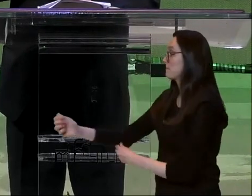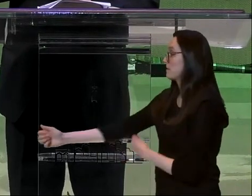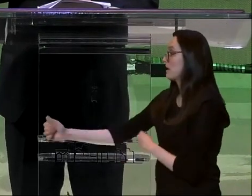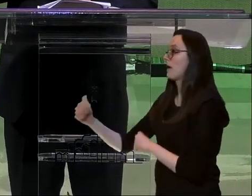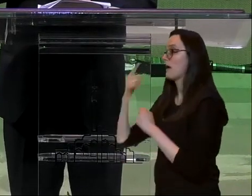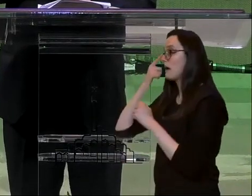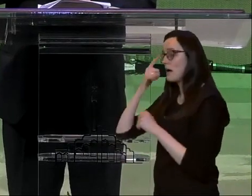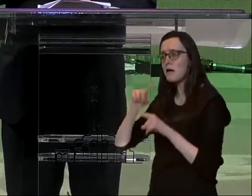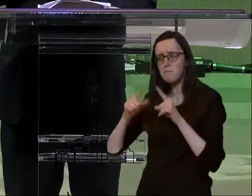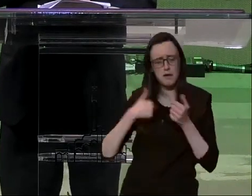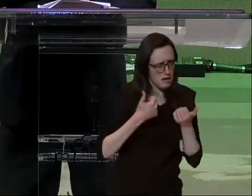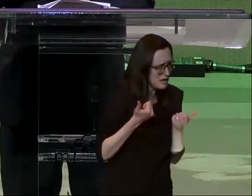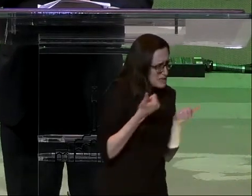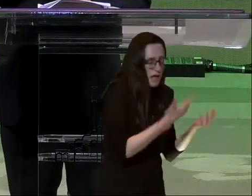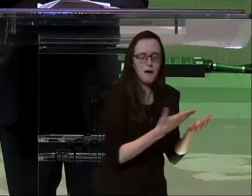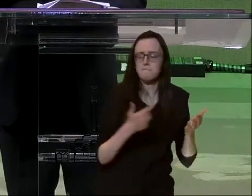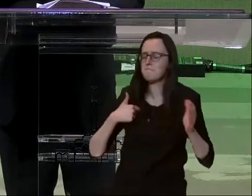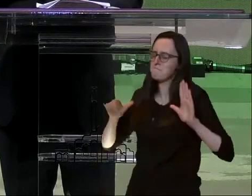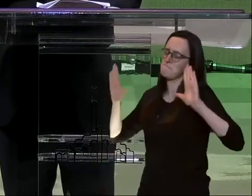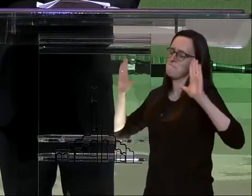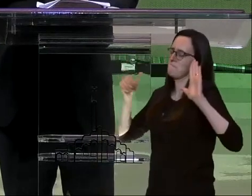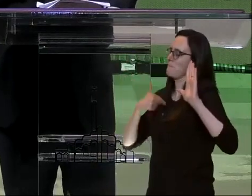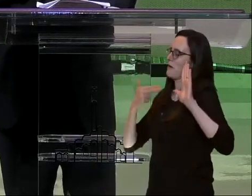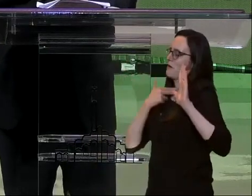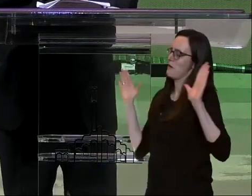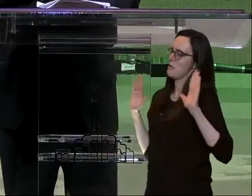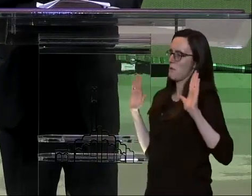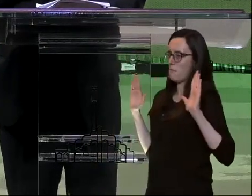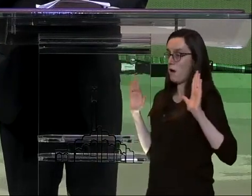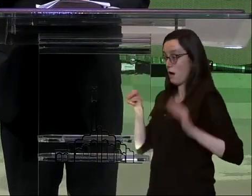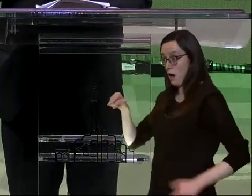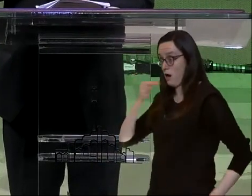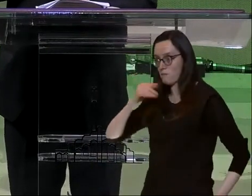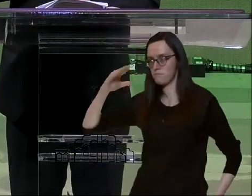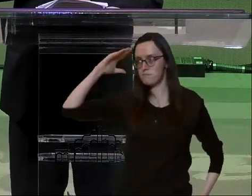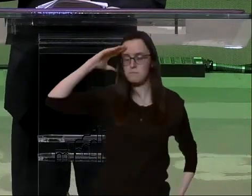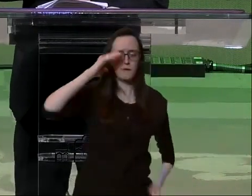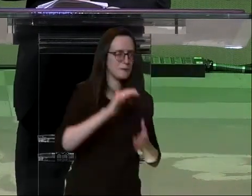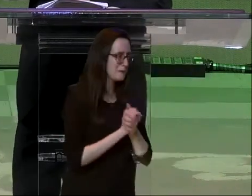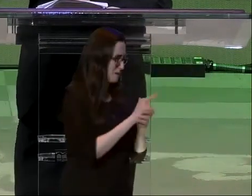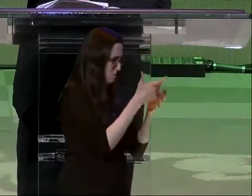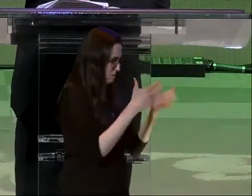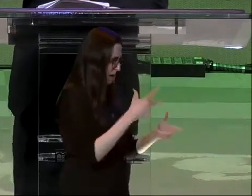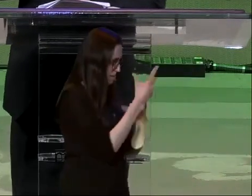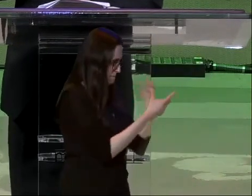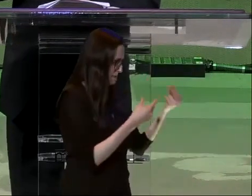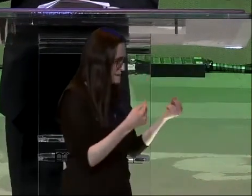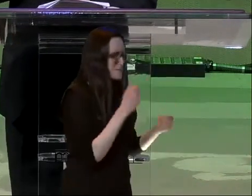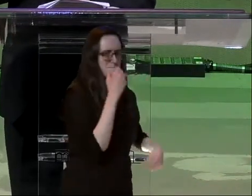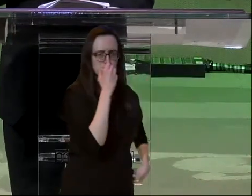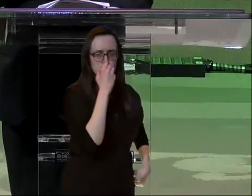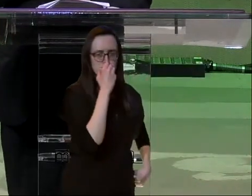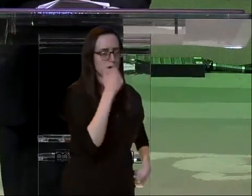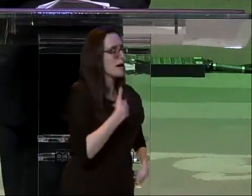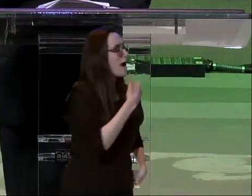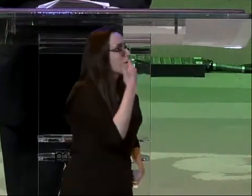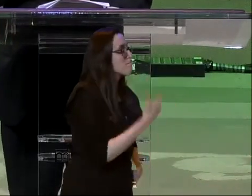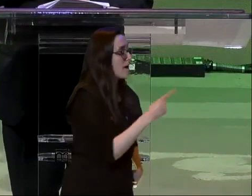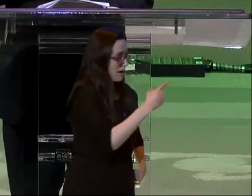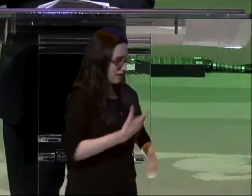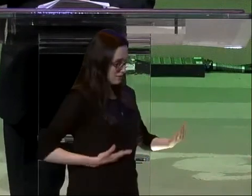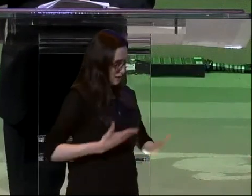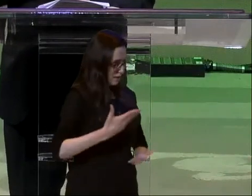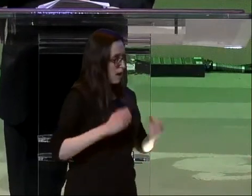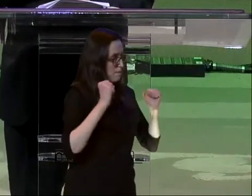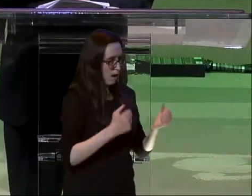que o aceitasse, mas ele recusou. Disse Naamã: se não queres, peço-te que ao teu servo